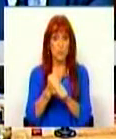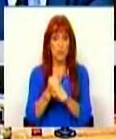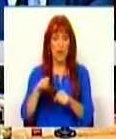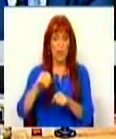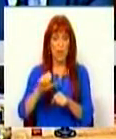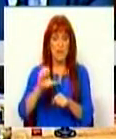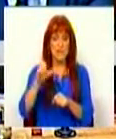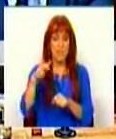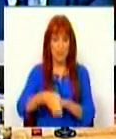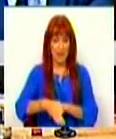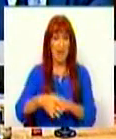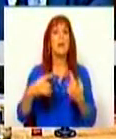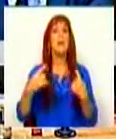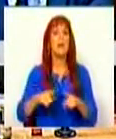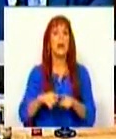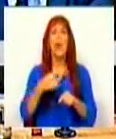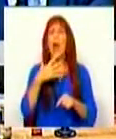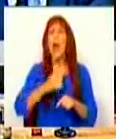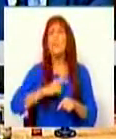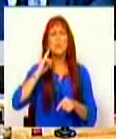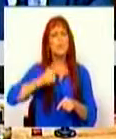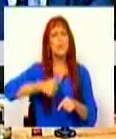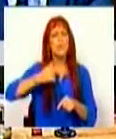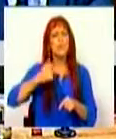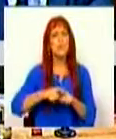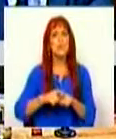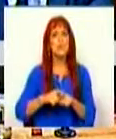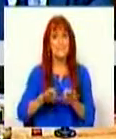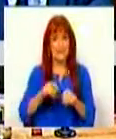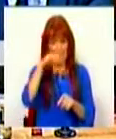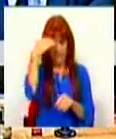Regional da CP, onde é absolutamente essencial, como se viu no verão